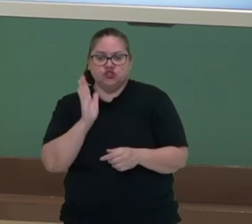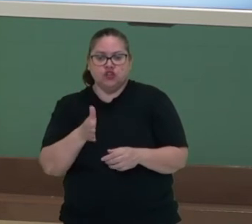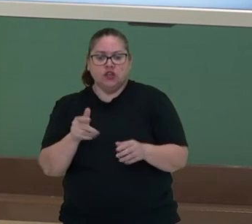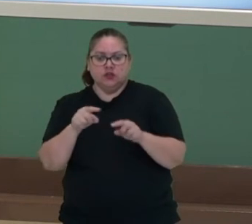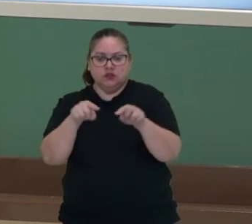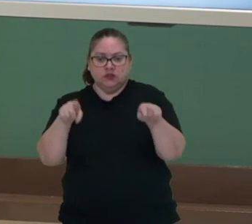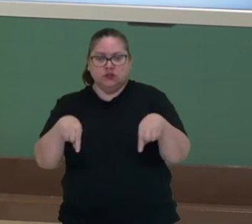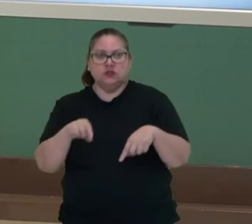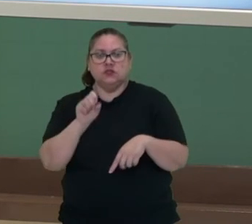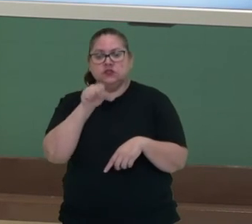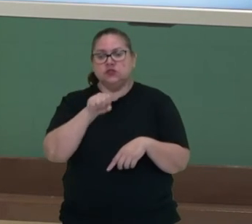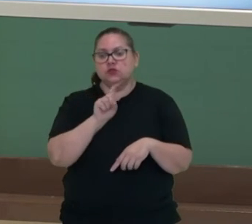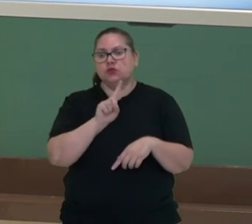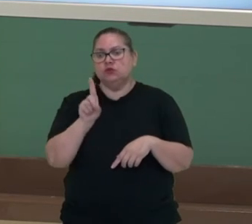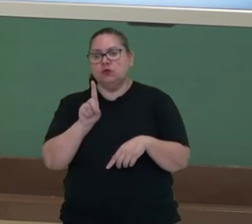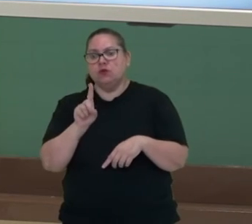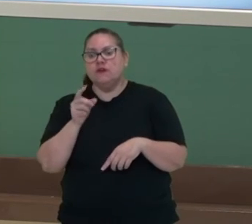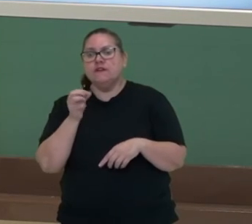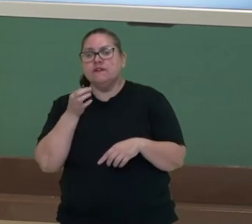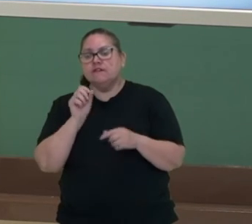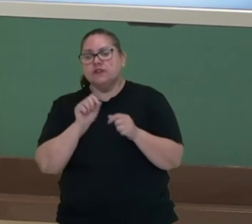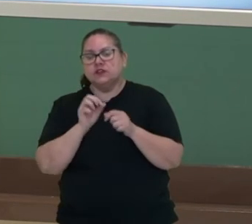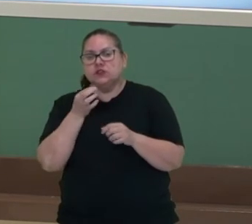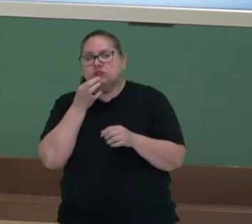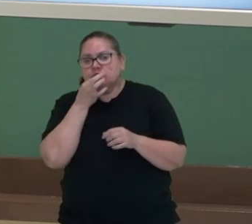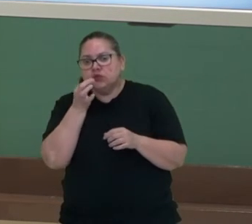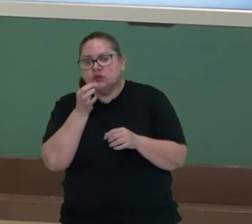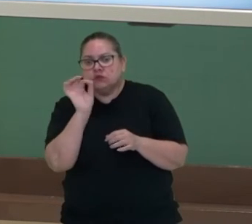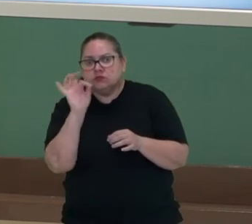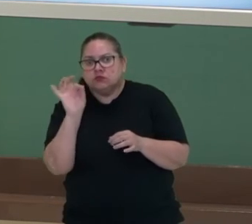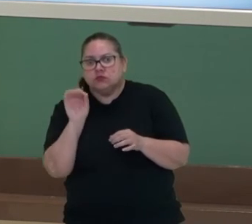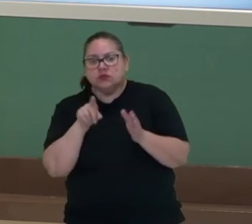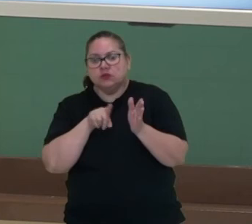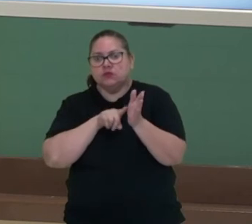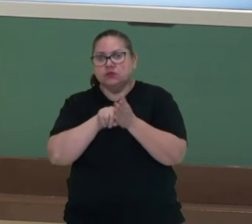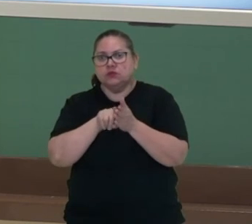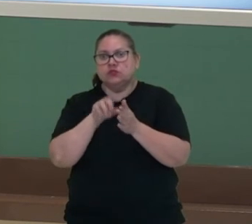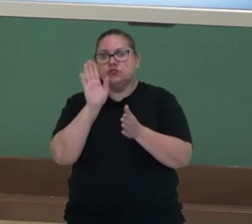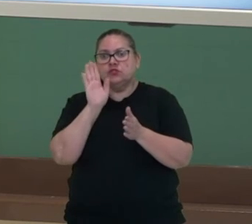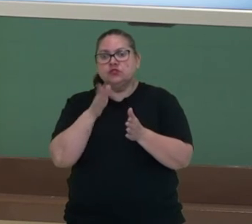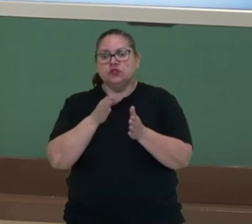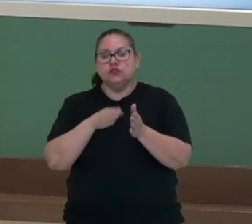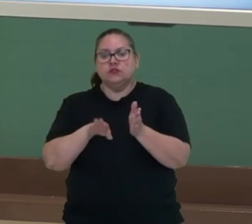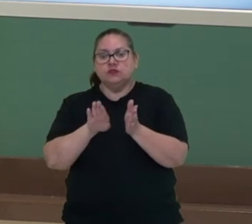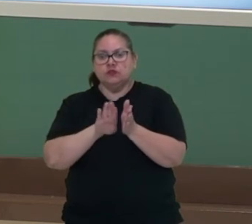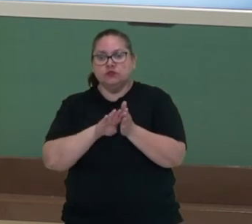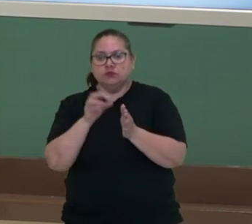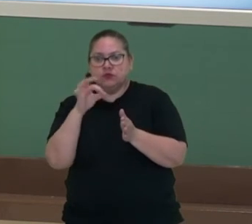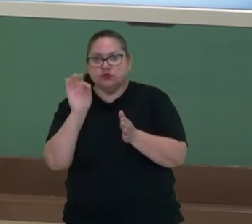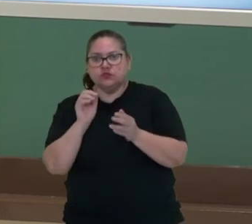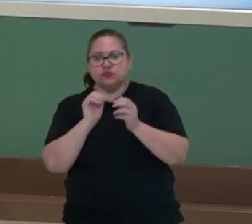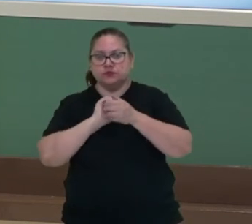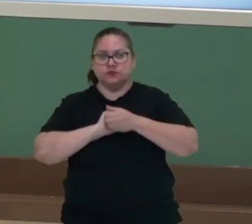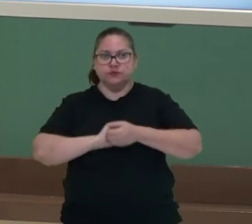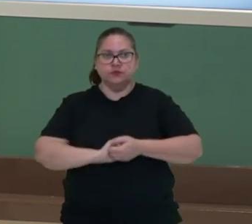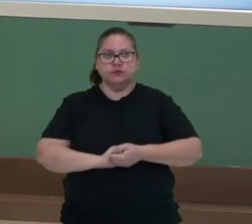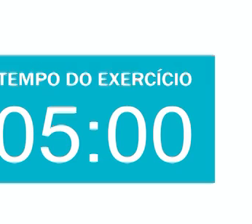de responder sim ou não, faça um comentário acerca da nossa pergunta e a gente já faz a correção juntos.